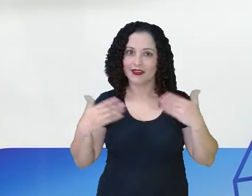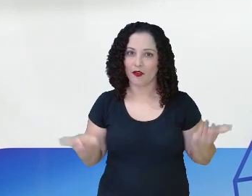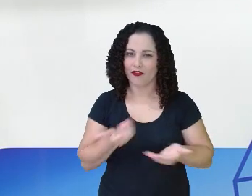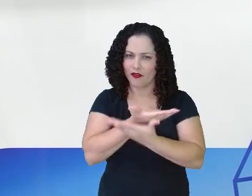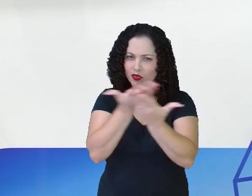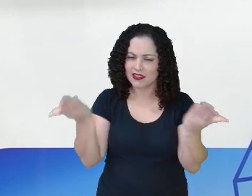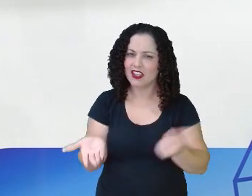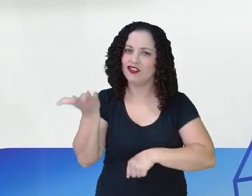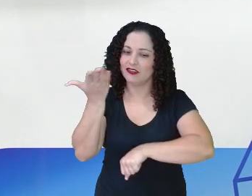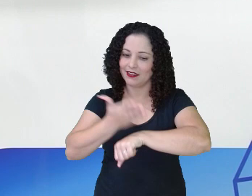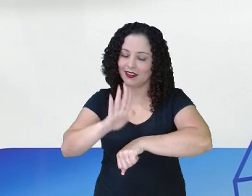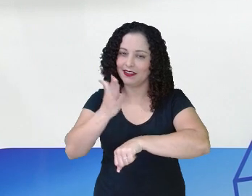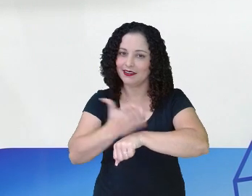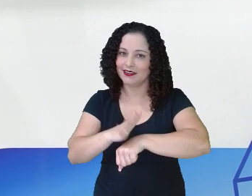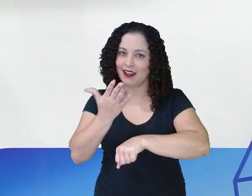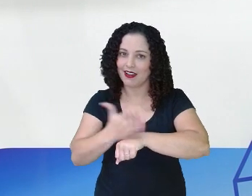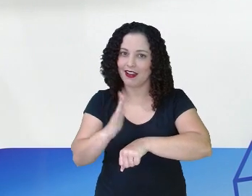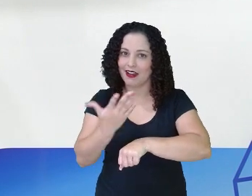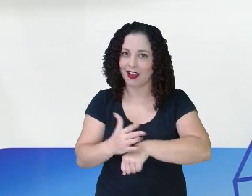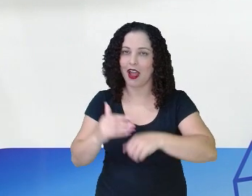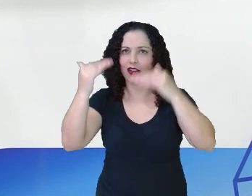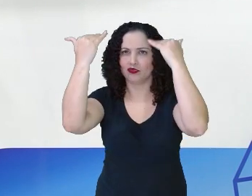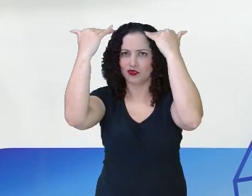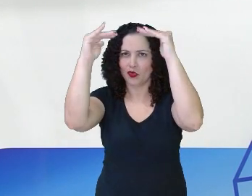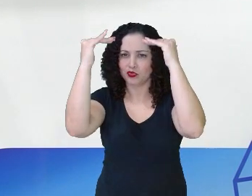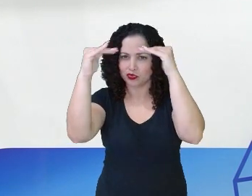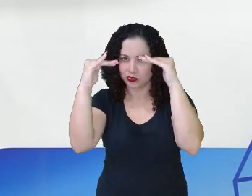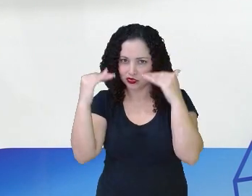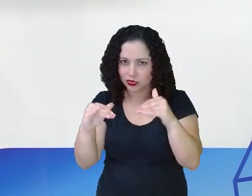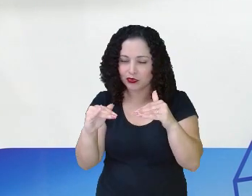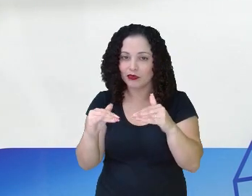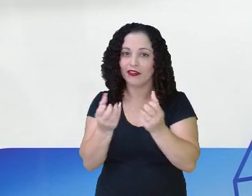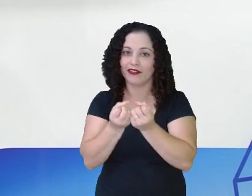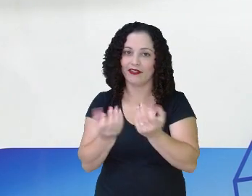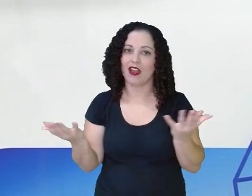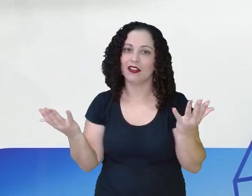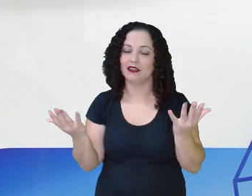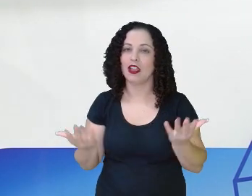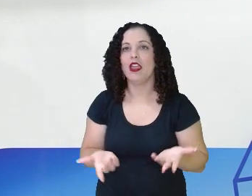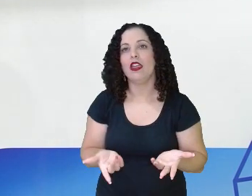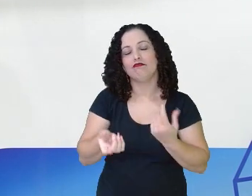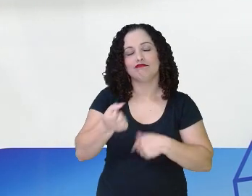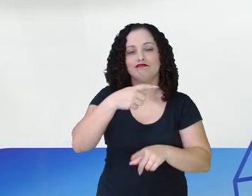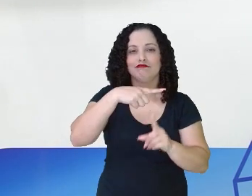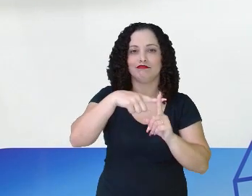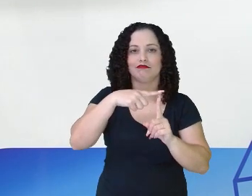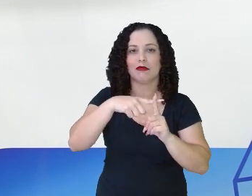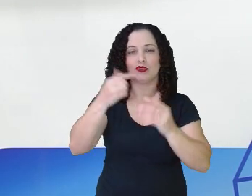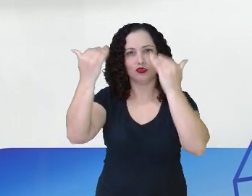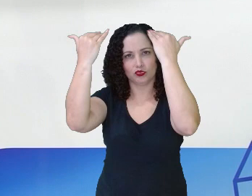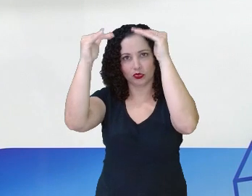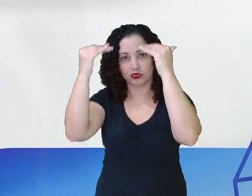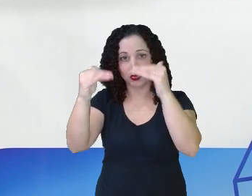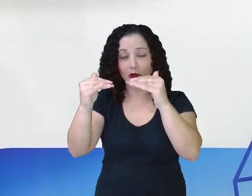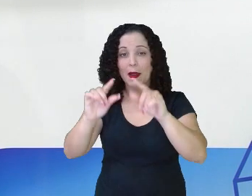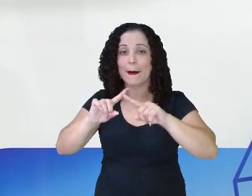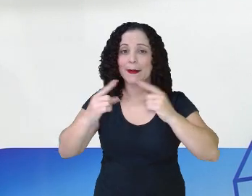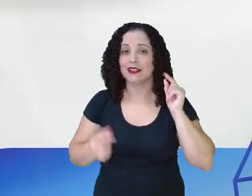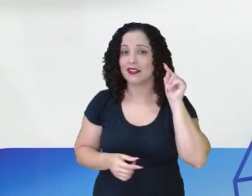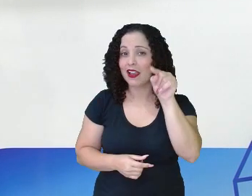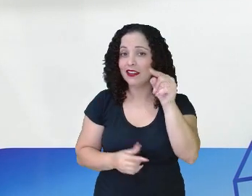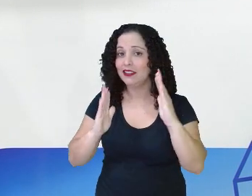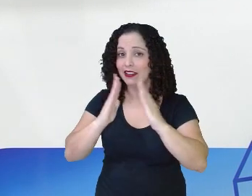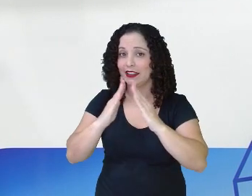treine em casa mais de 2 parcelas. Claro que eu só consigo fazer uma adição a partir de 2. Mas na sua